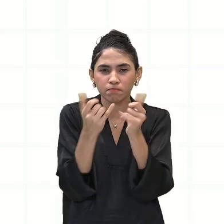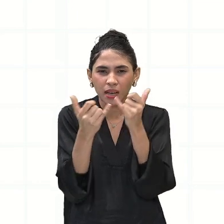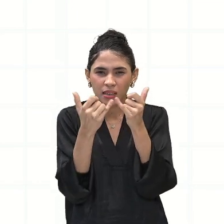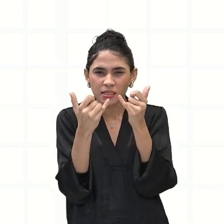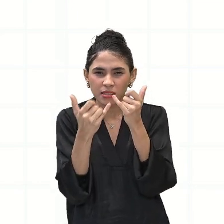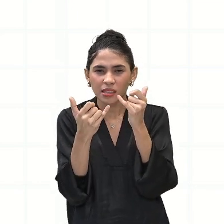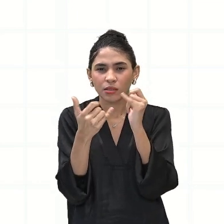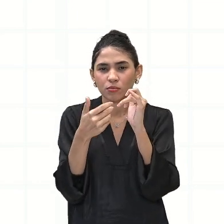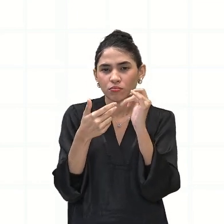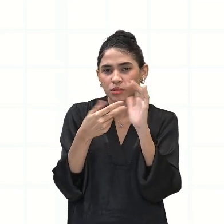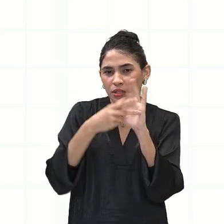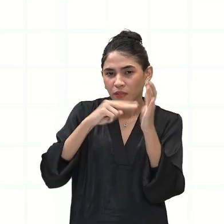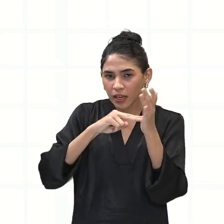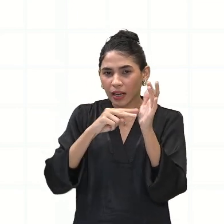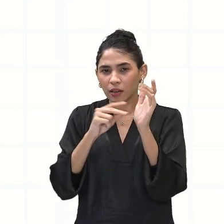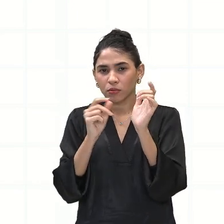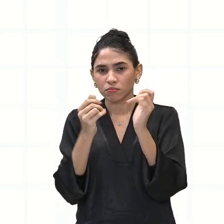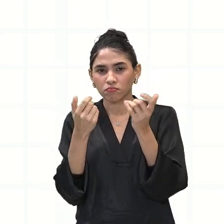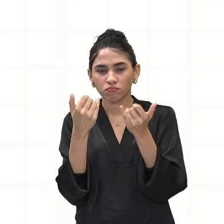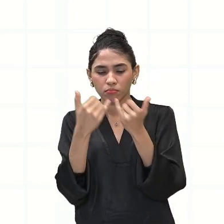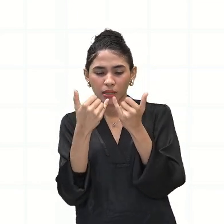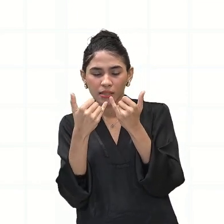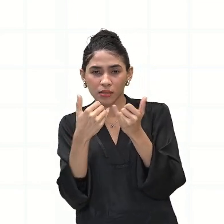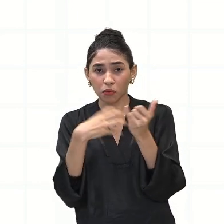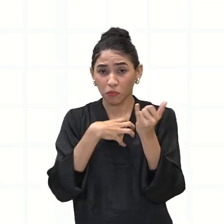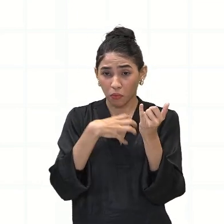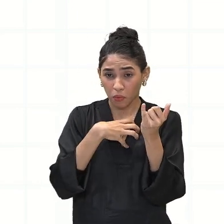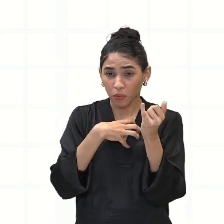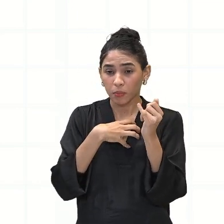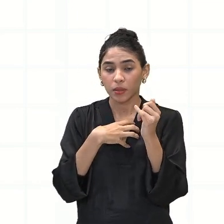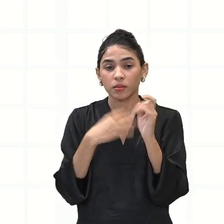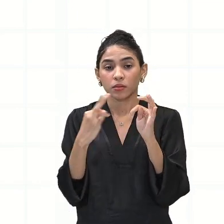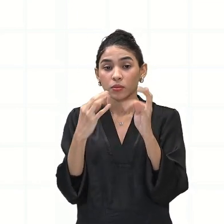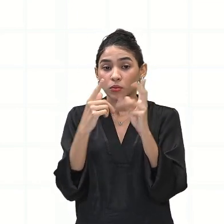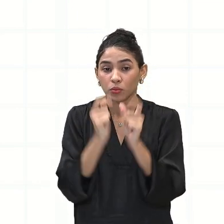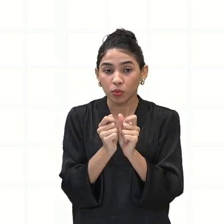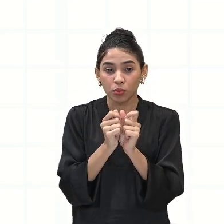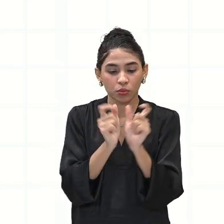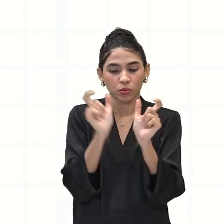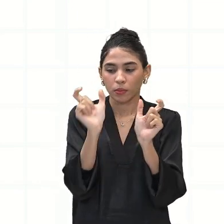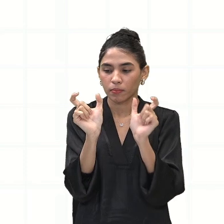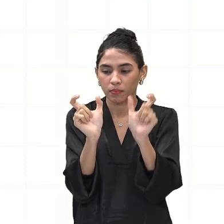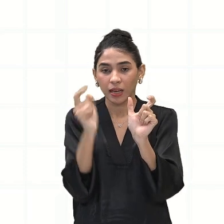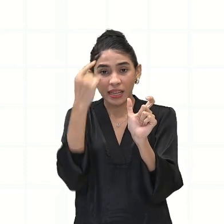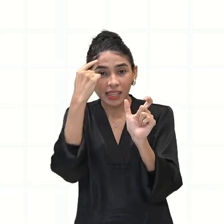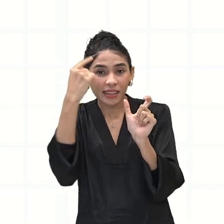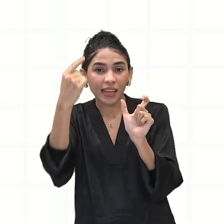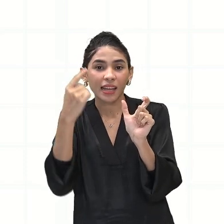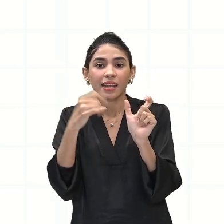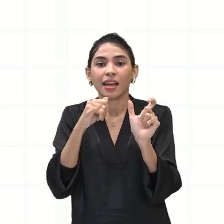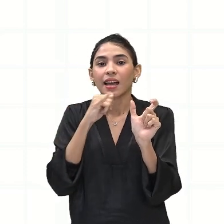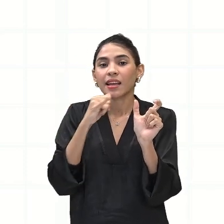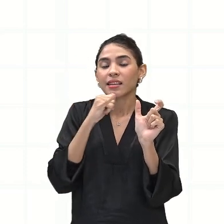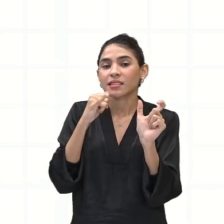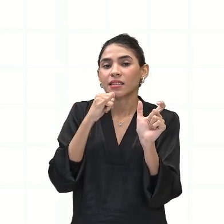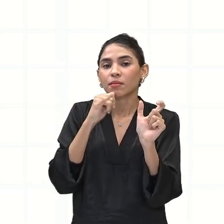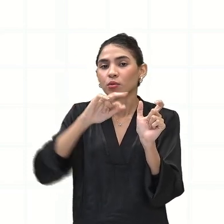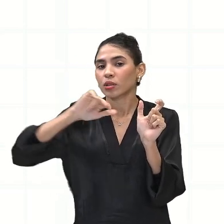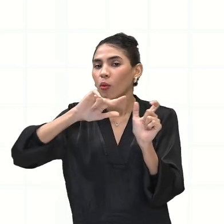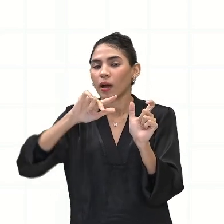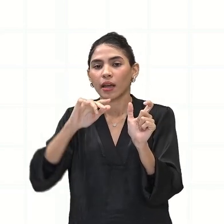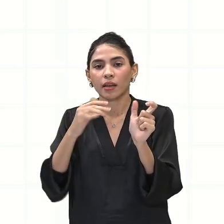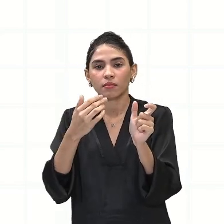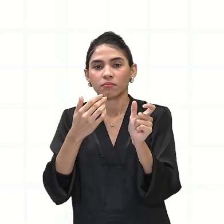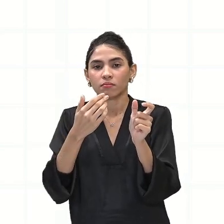palavras, berro, aterro, desterro, todas elas para trazer uma ideia que não está guardada de